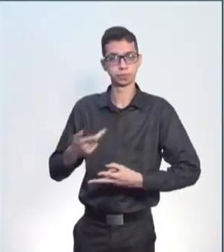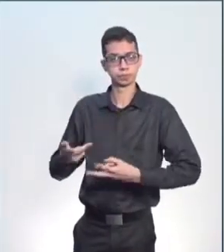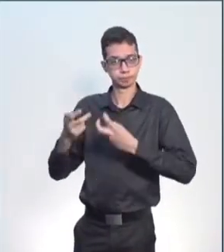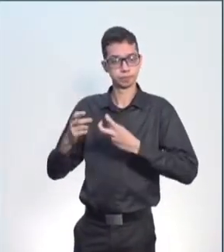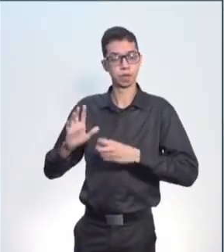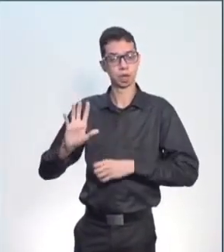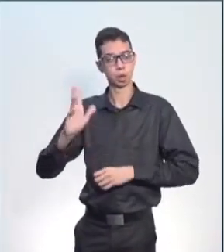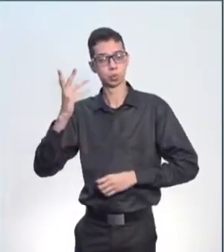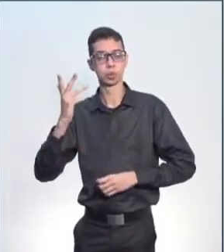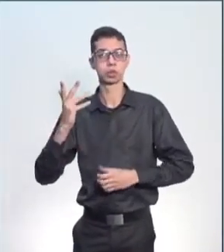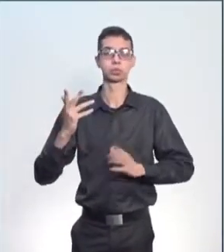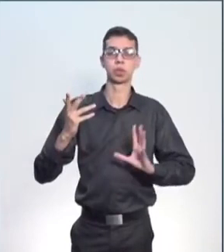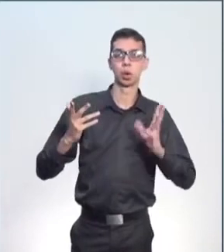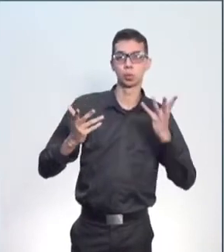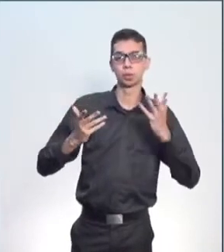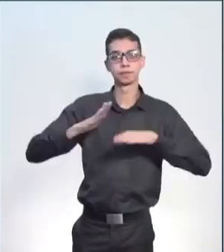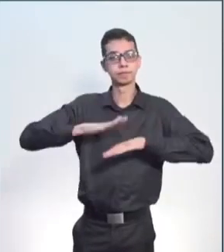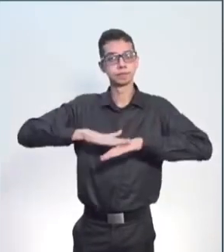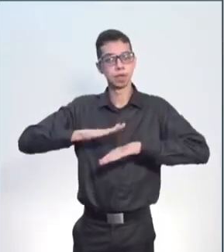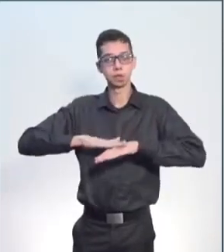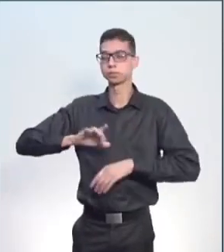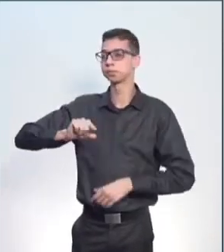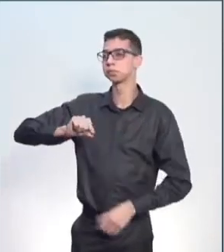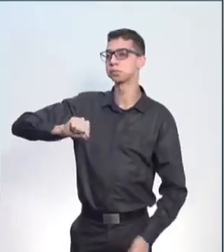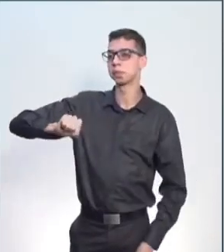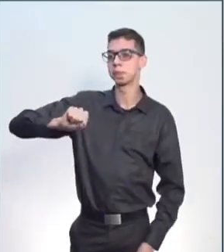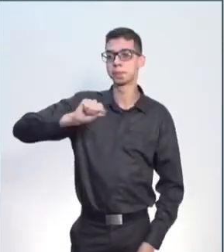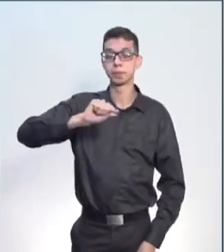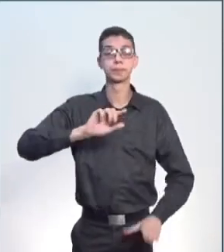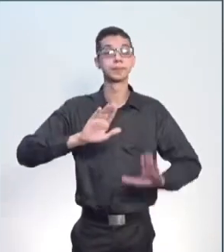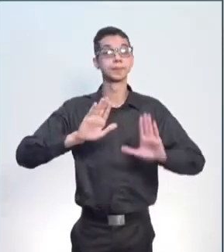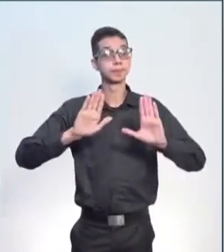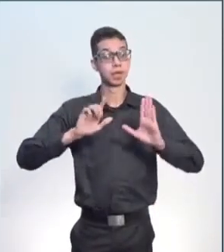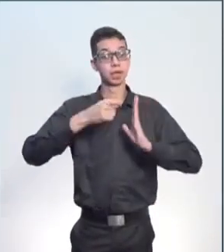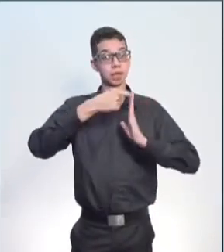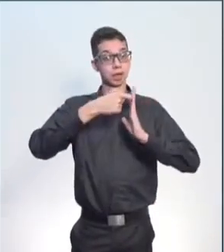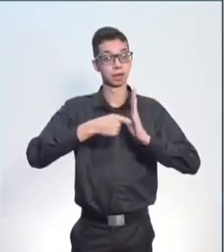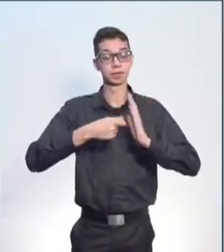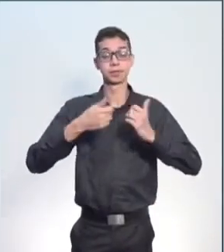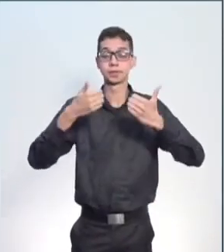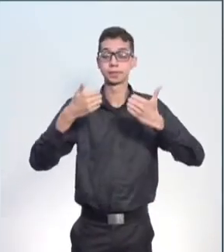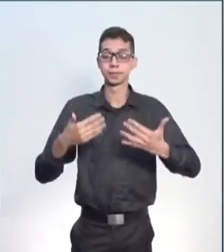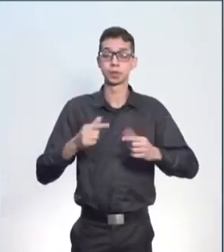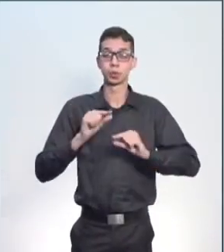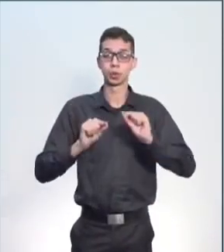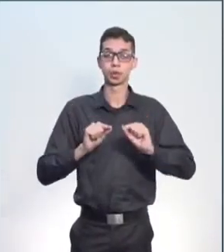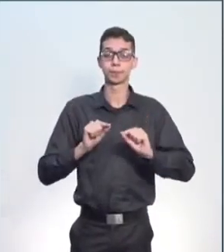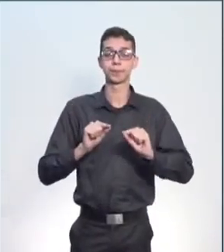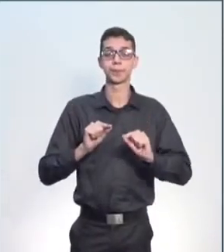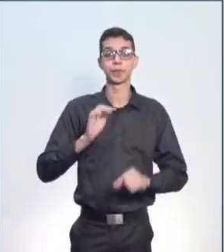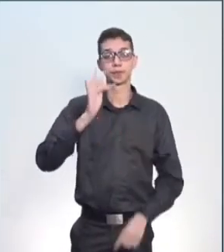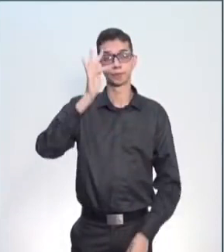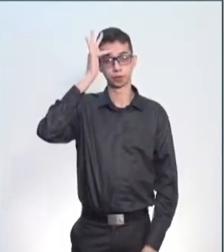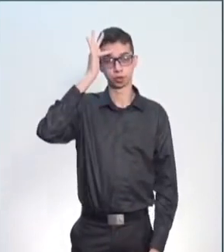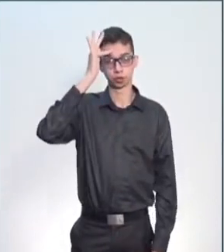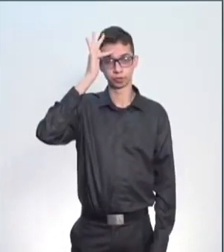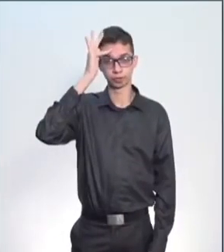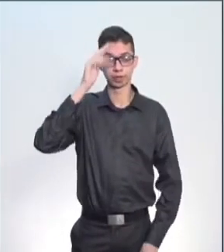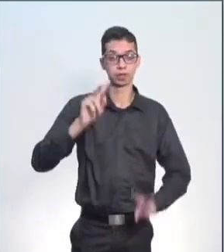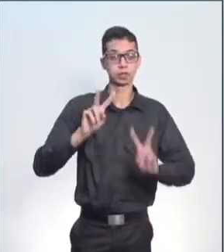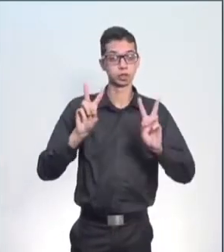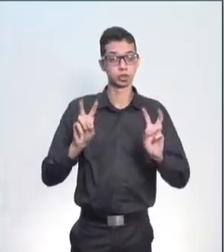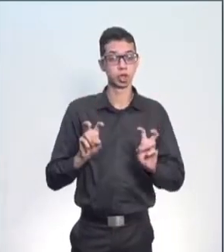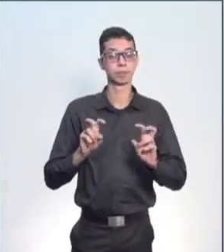E aqui a gente vai pensar um pouco como a filosofia, diante da solidariedade como uma questão